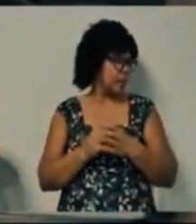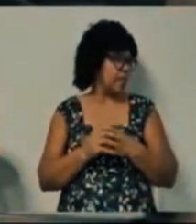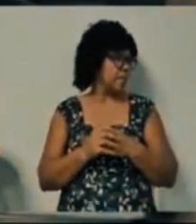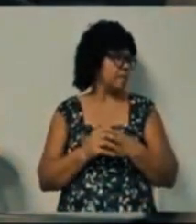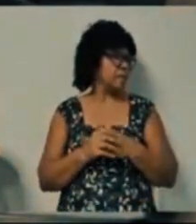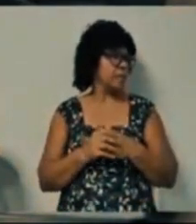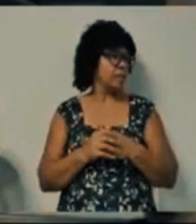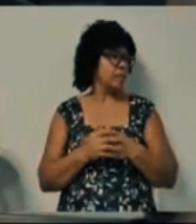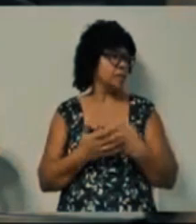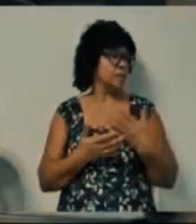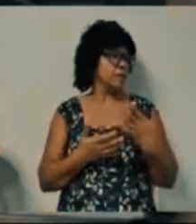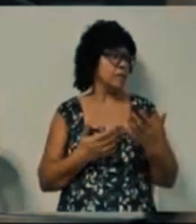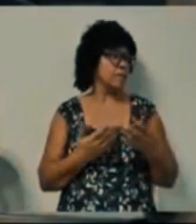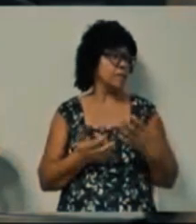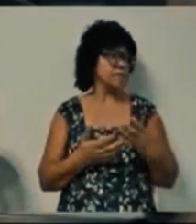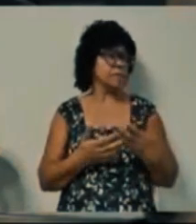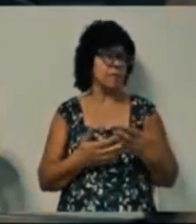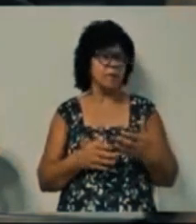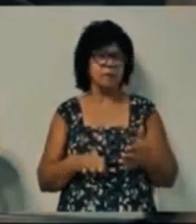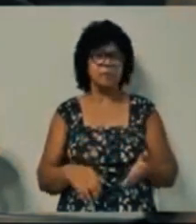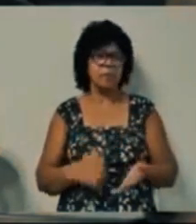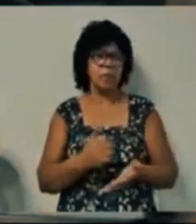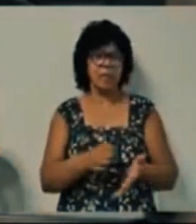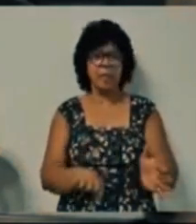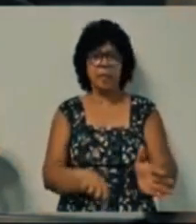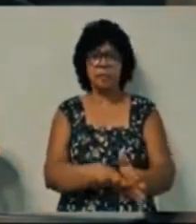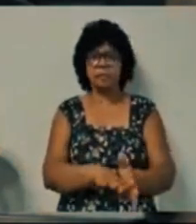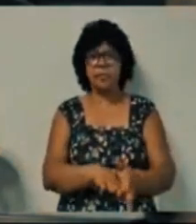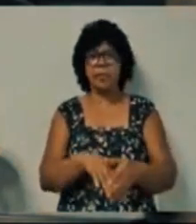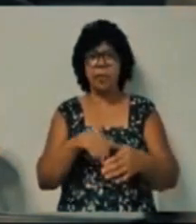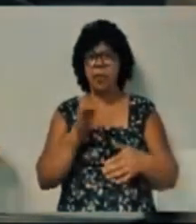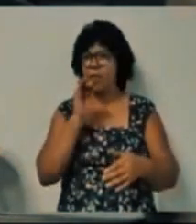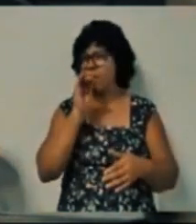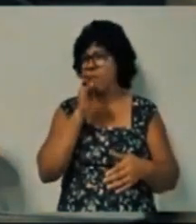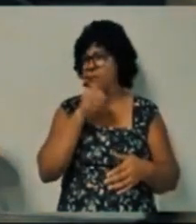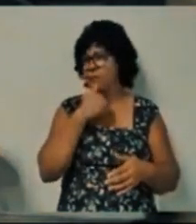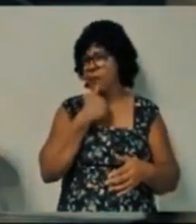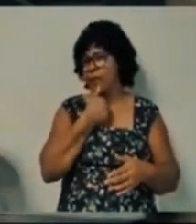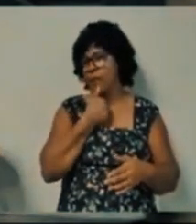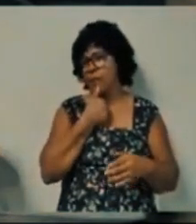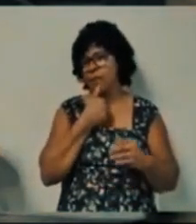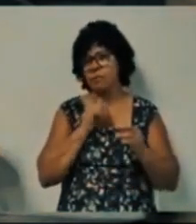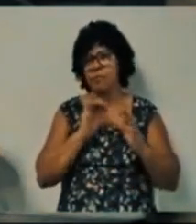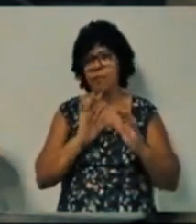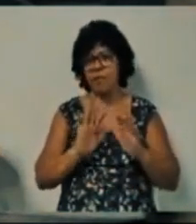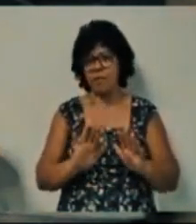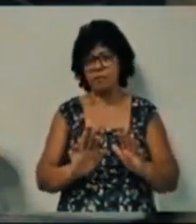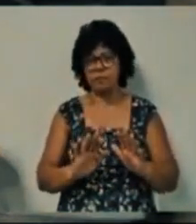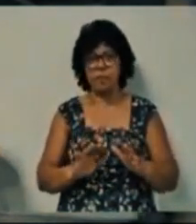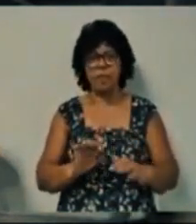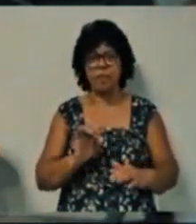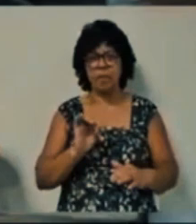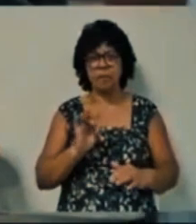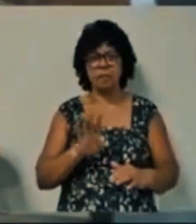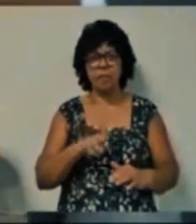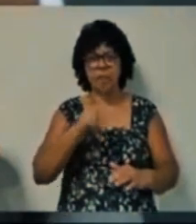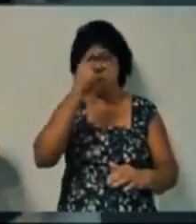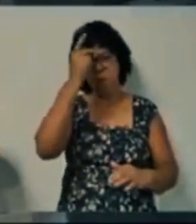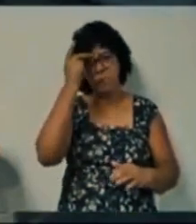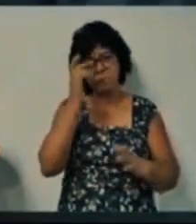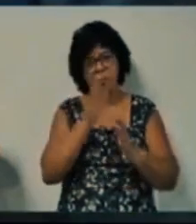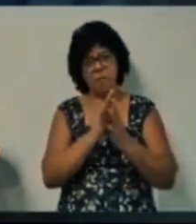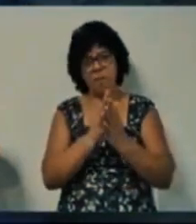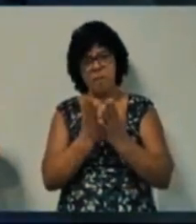aqui pela circunstância triste, decepcionado, mas só o crente